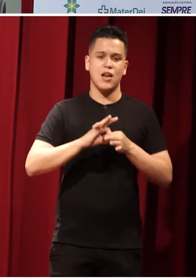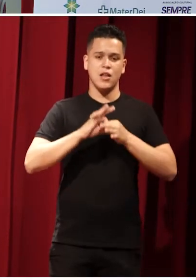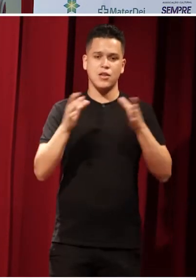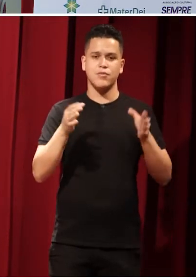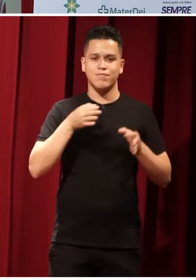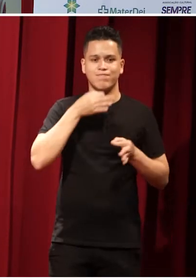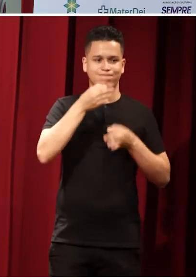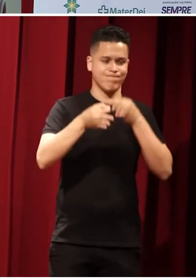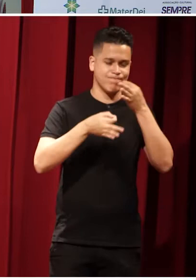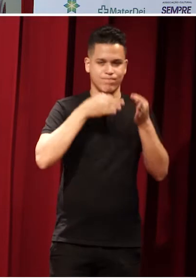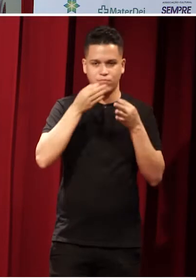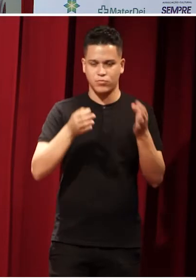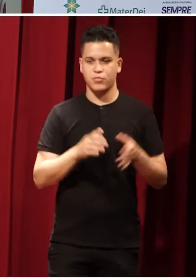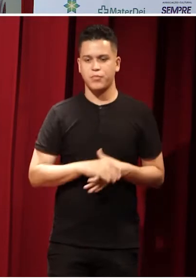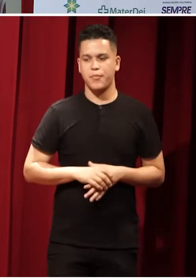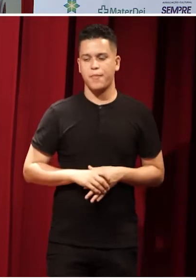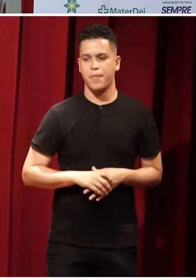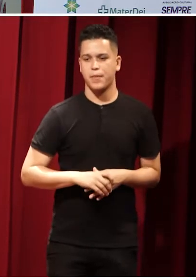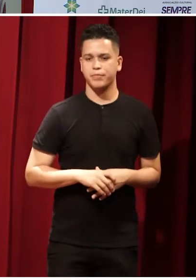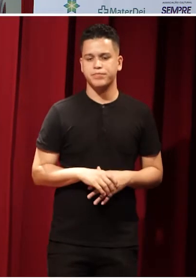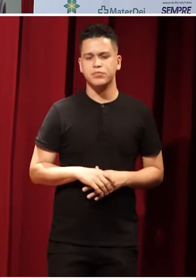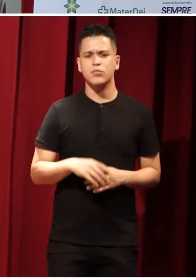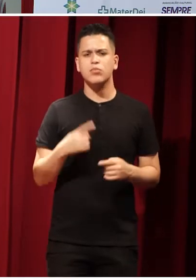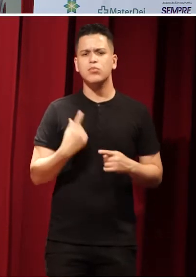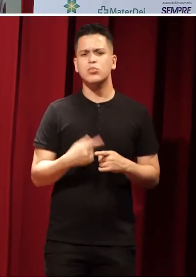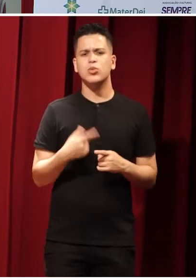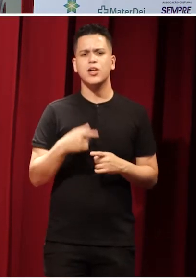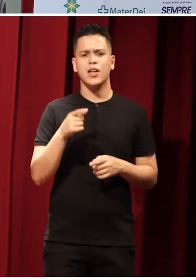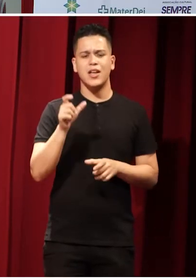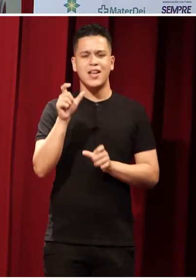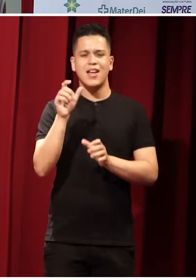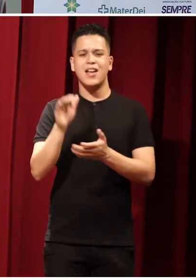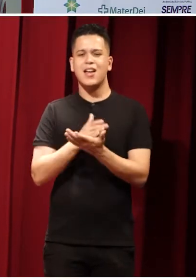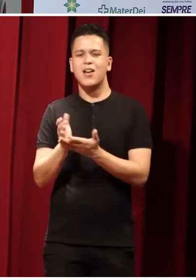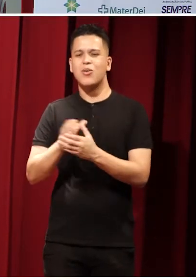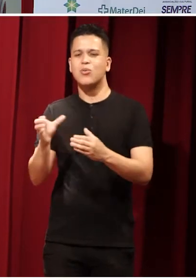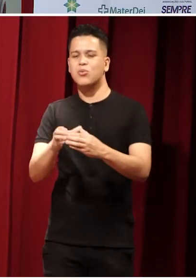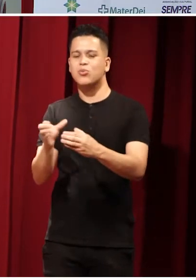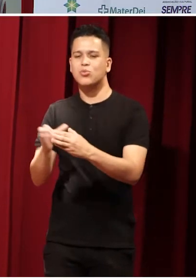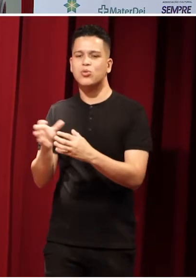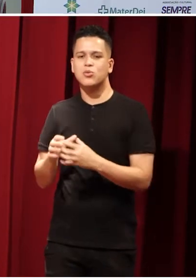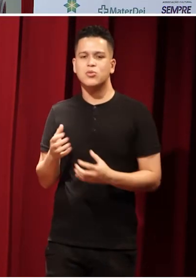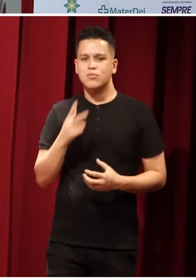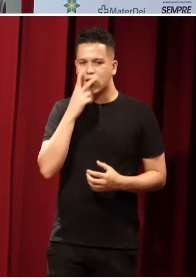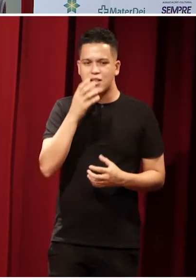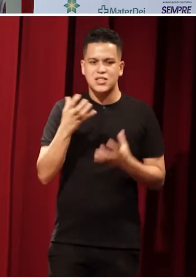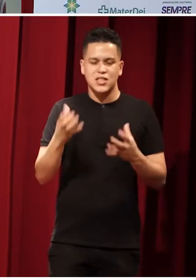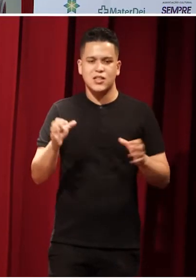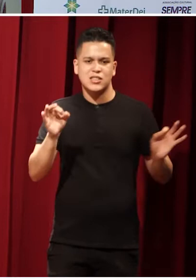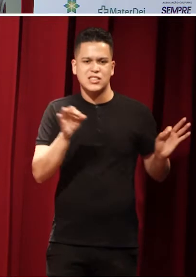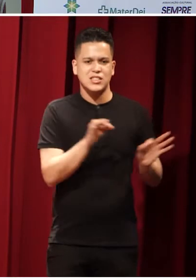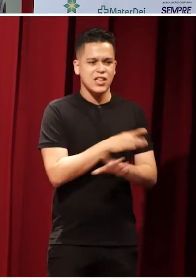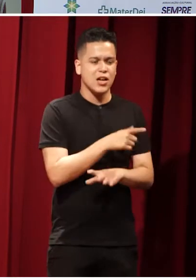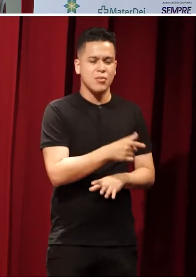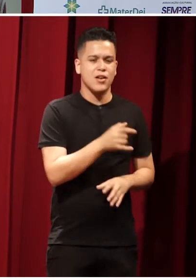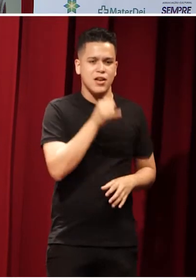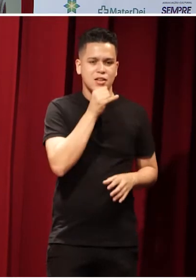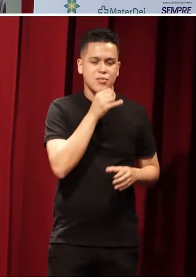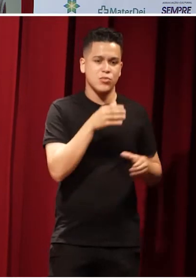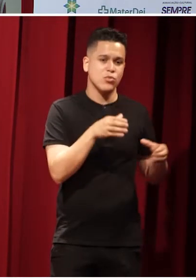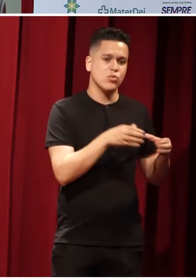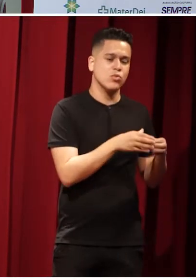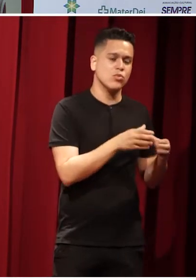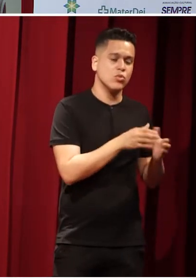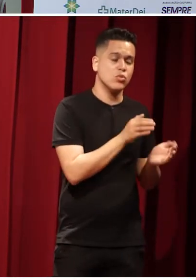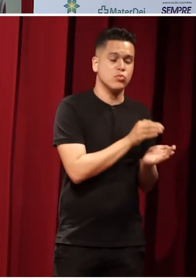caras acabaram com o Fundo Amazônia porque eles são contra o multilateralismo democrático, a aliança de